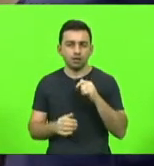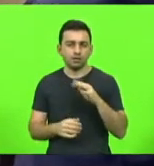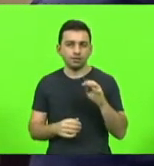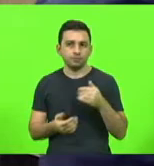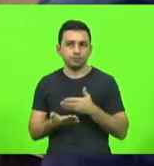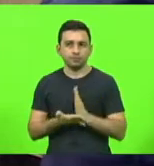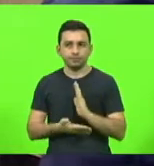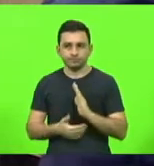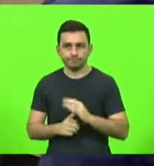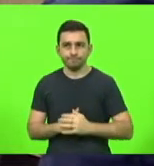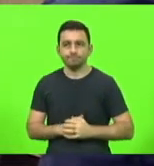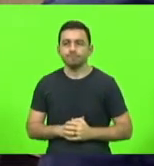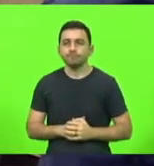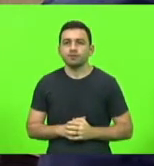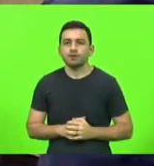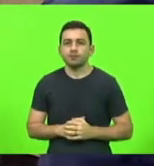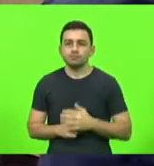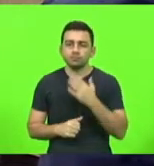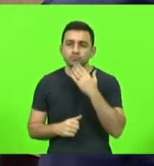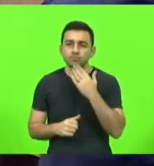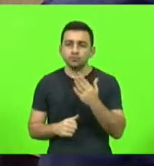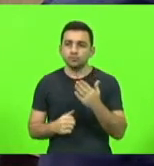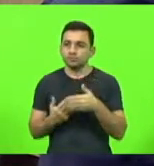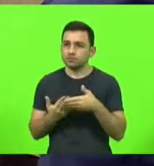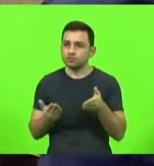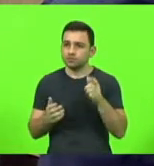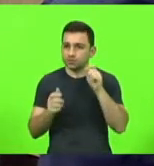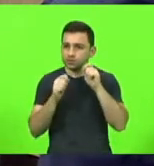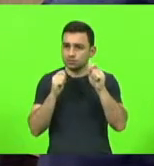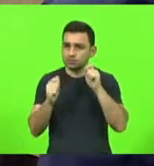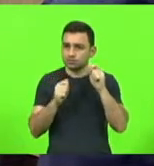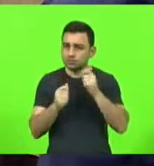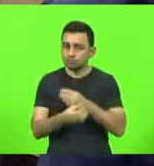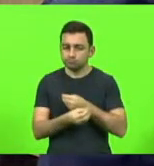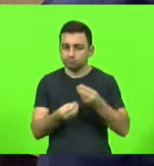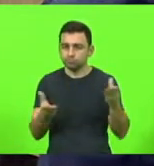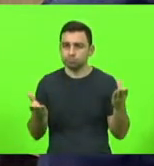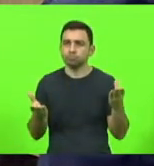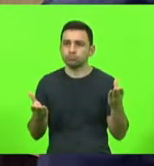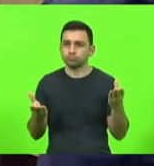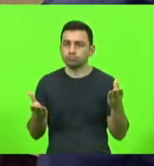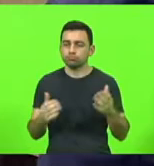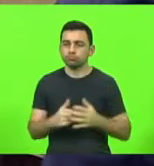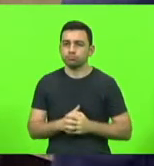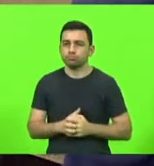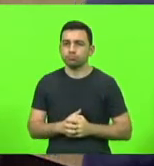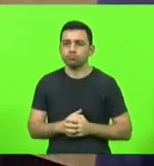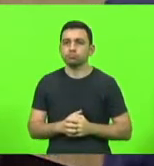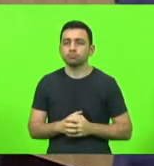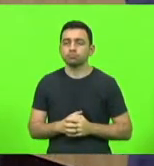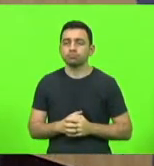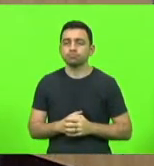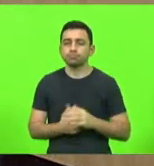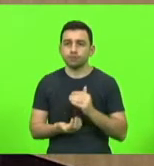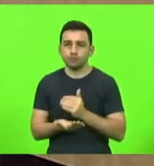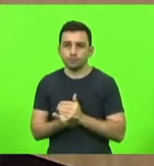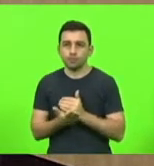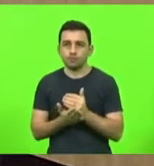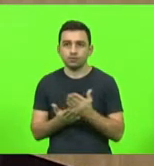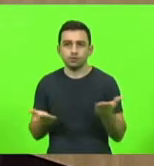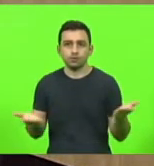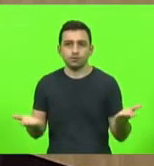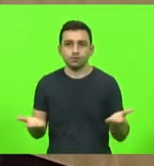aprovada. Eu solicito que a assessoria proceda à distribuição de expediente e entraremos... Pois não,